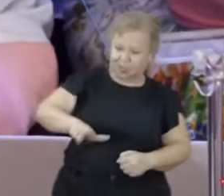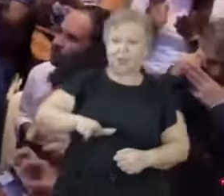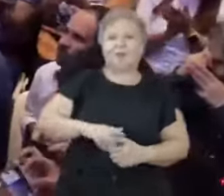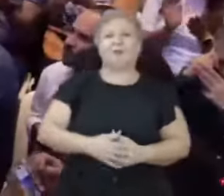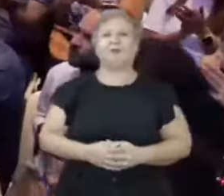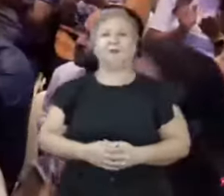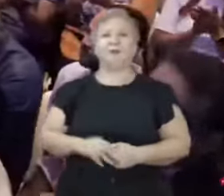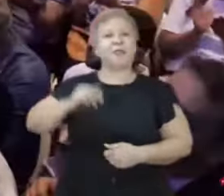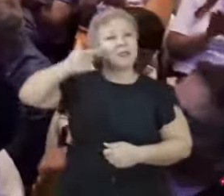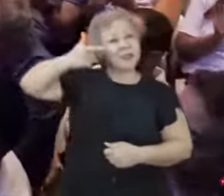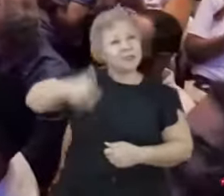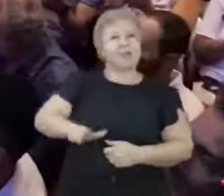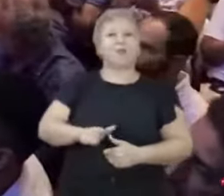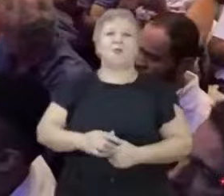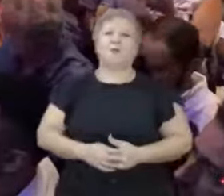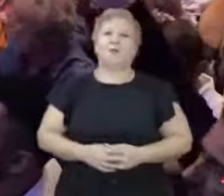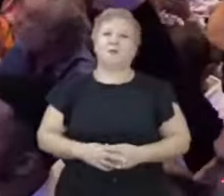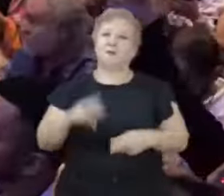De novo.